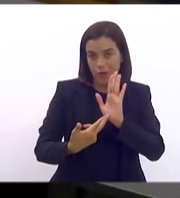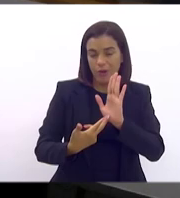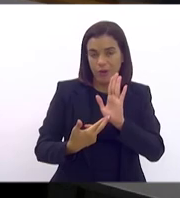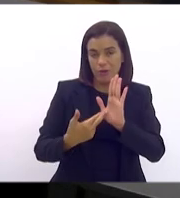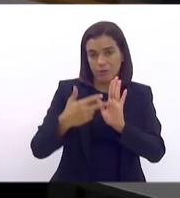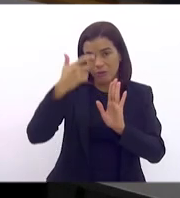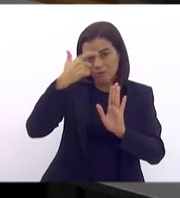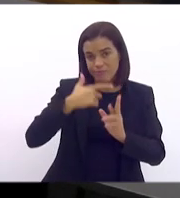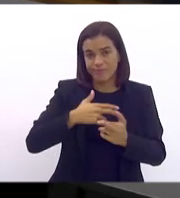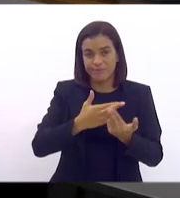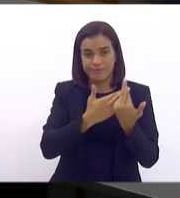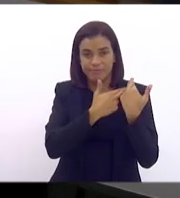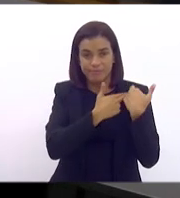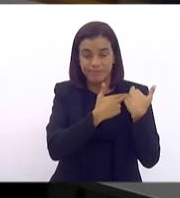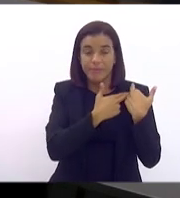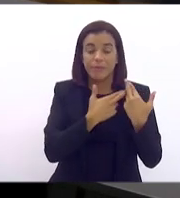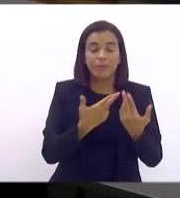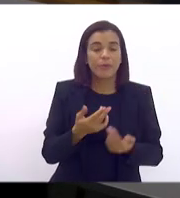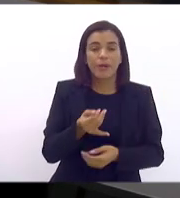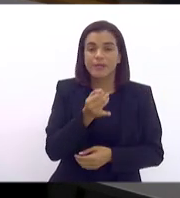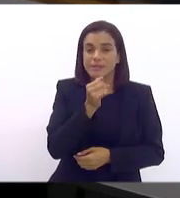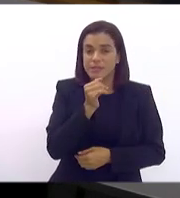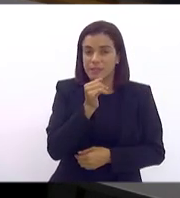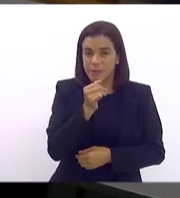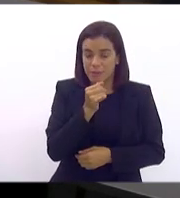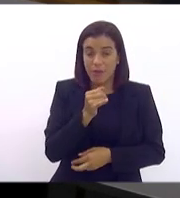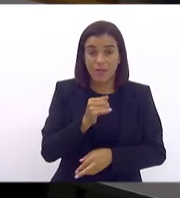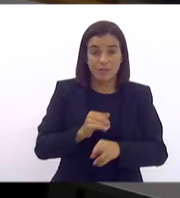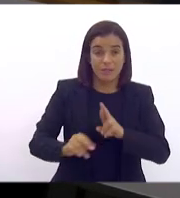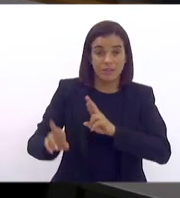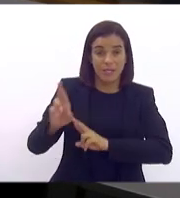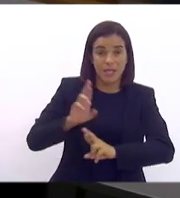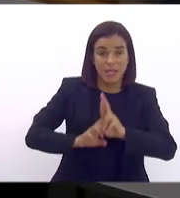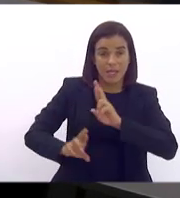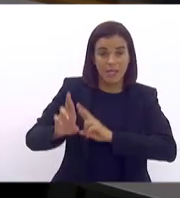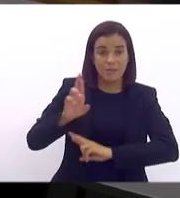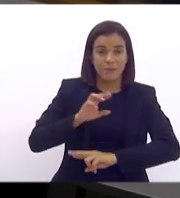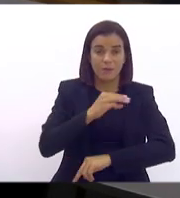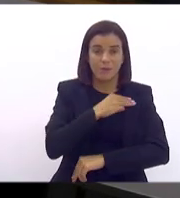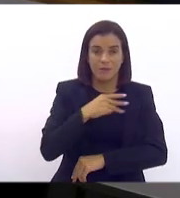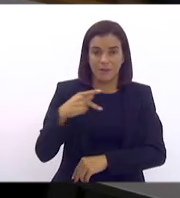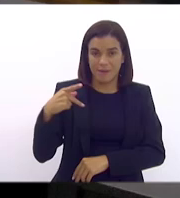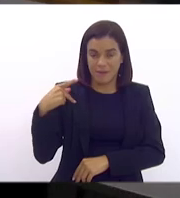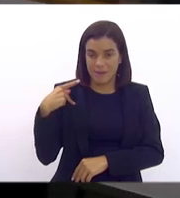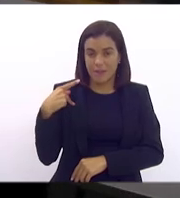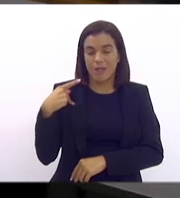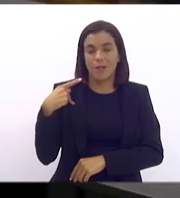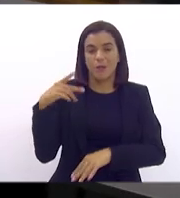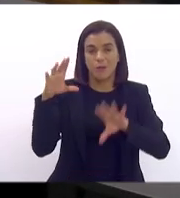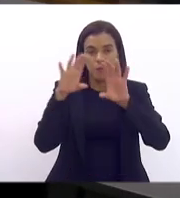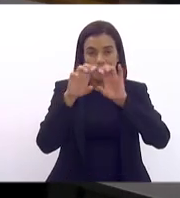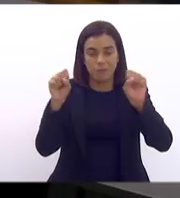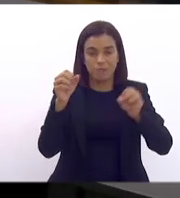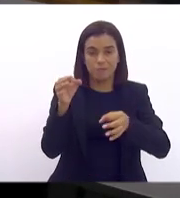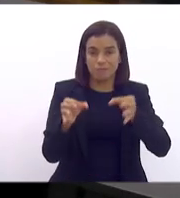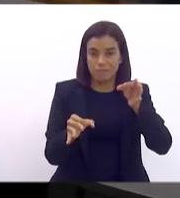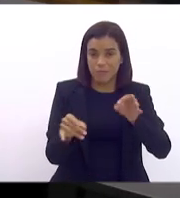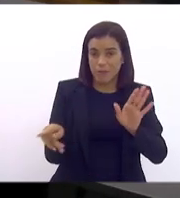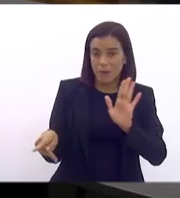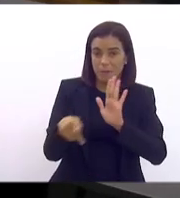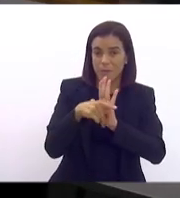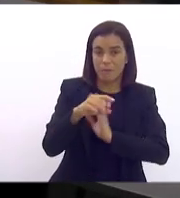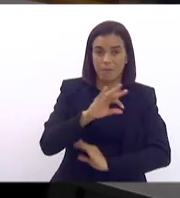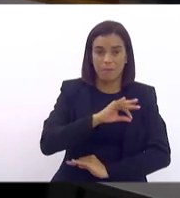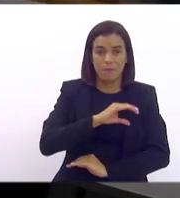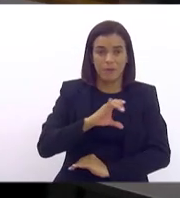me compete. Como, por exemplo, as respostas do Ministério Público, do Poder Judiciário e da própria Polícia